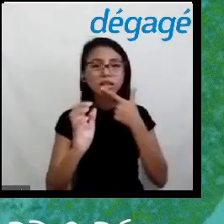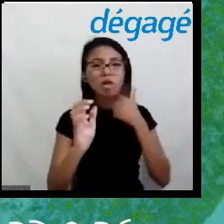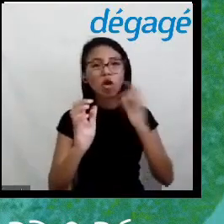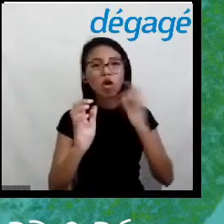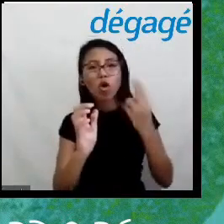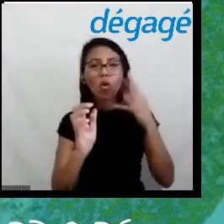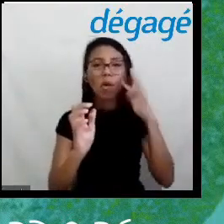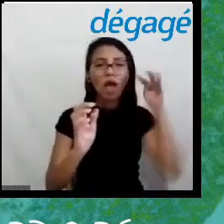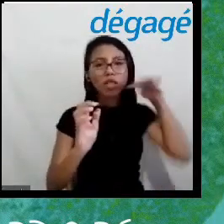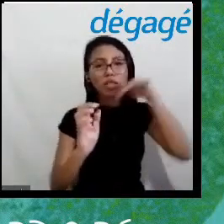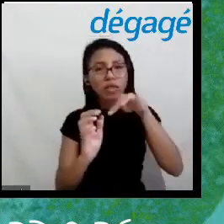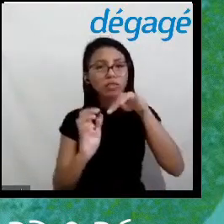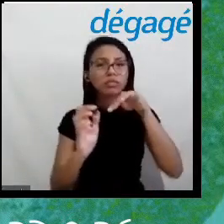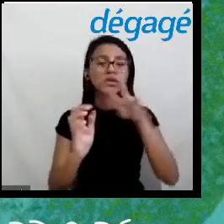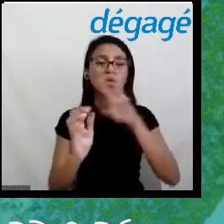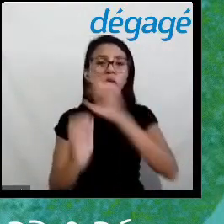diferente